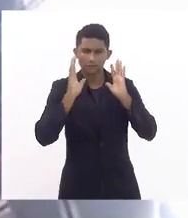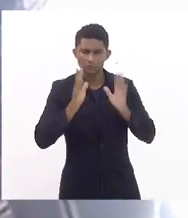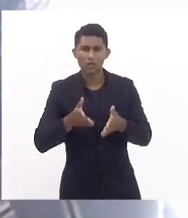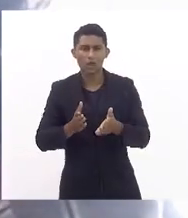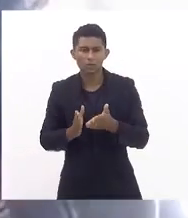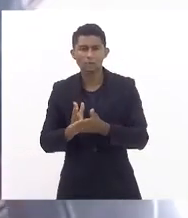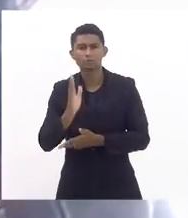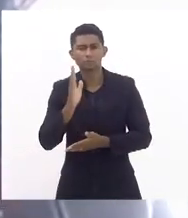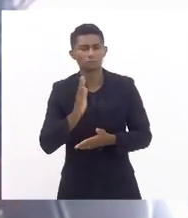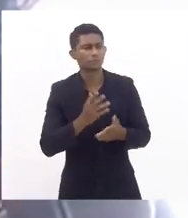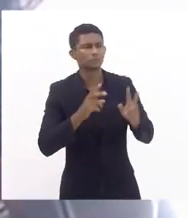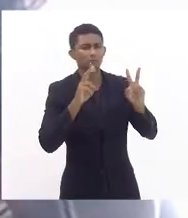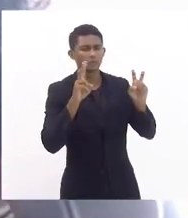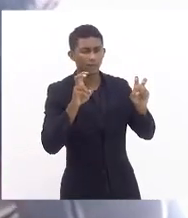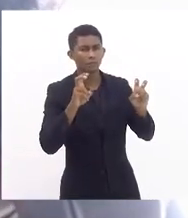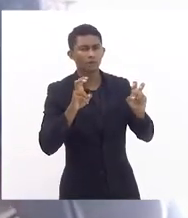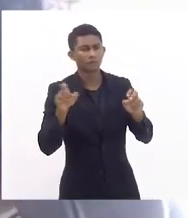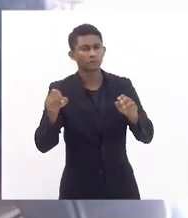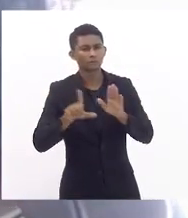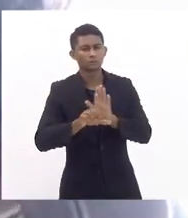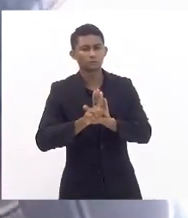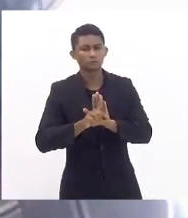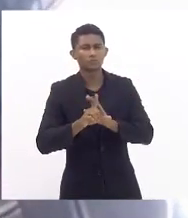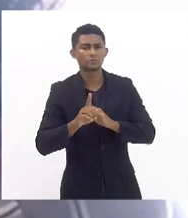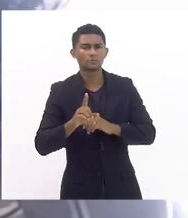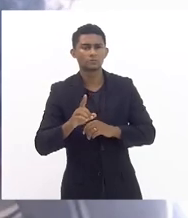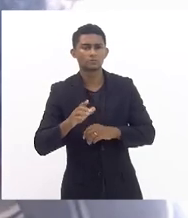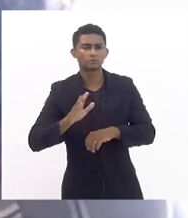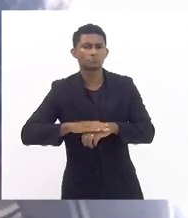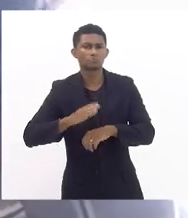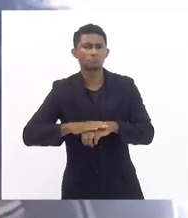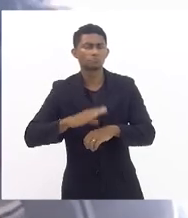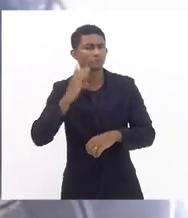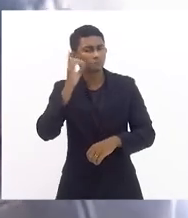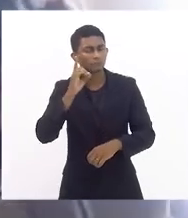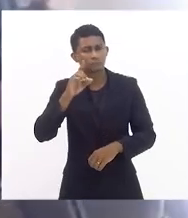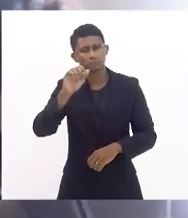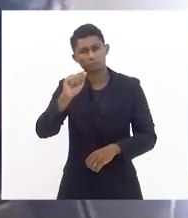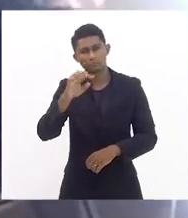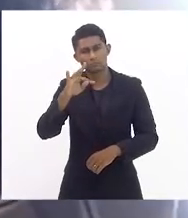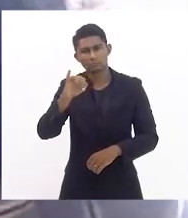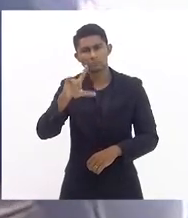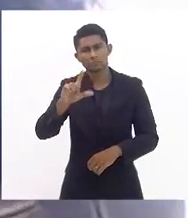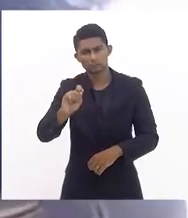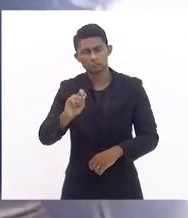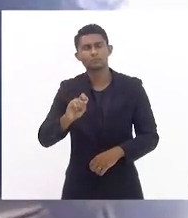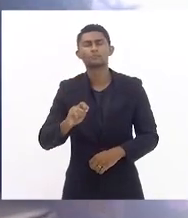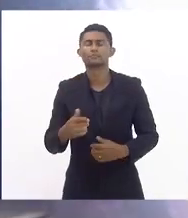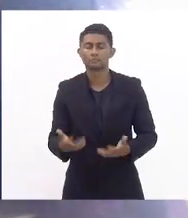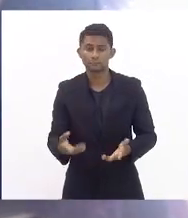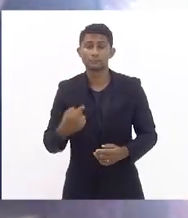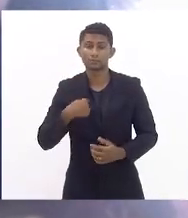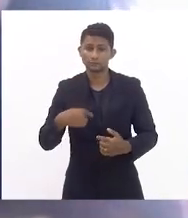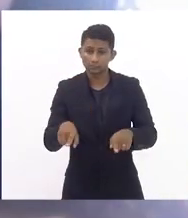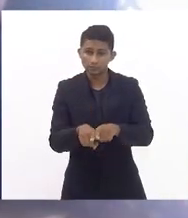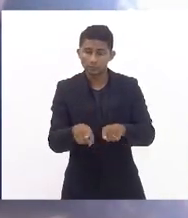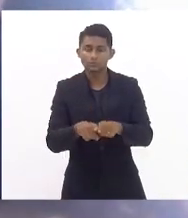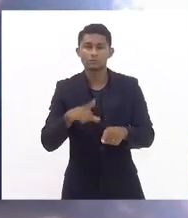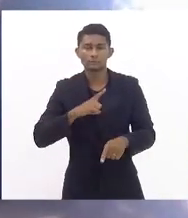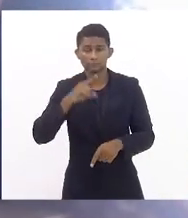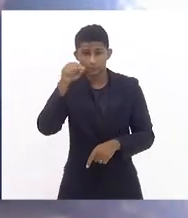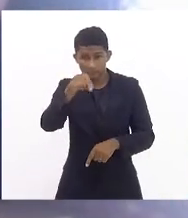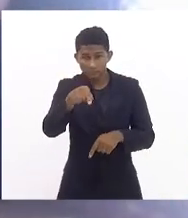bastante completa, é uma lei de autoria do deputado Átila Nunes. Eu, inclusive, tenho matéria tramitando na casa